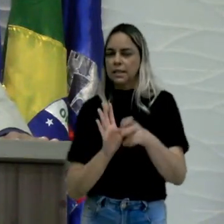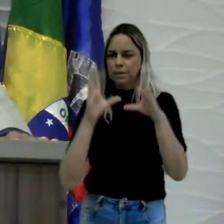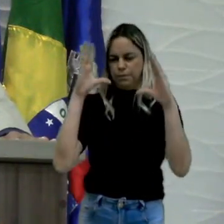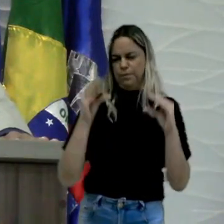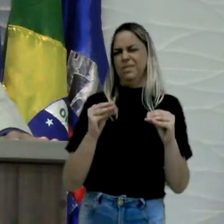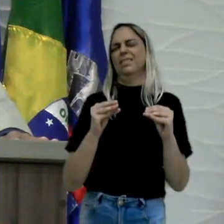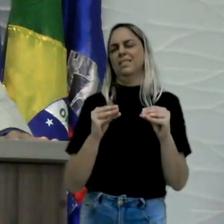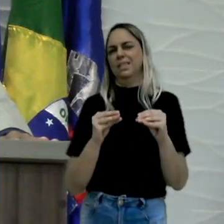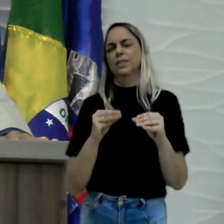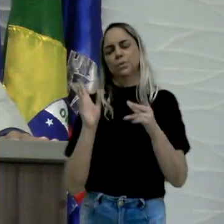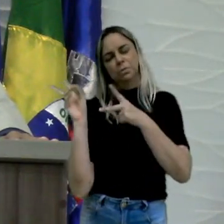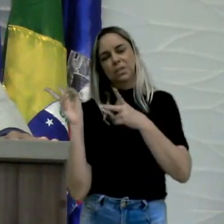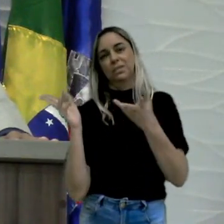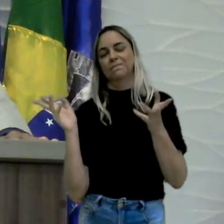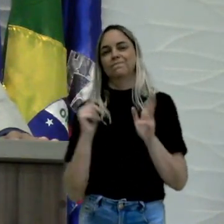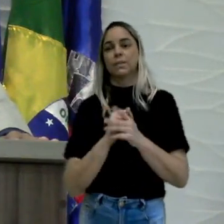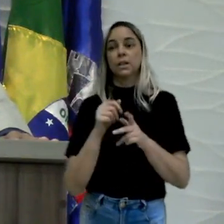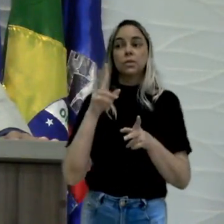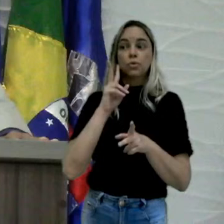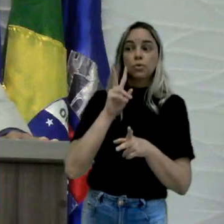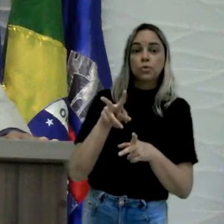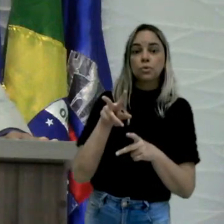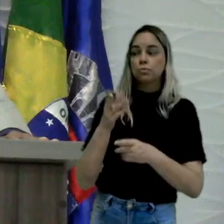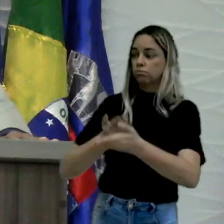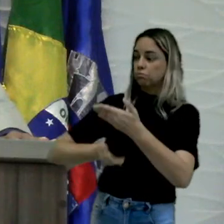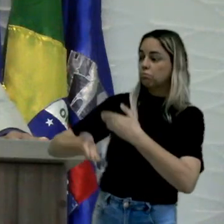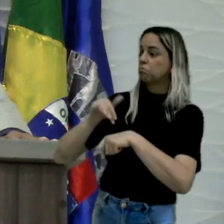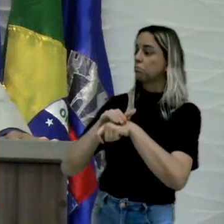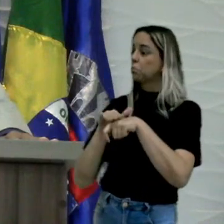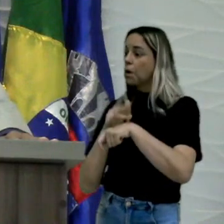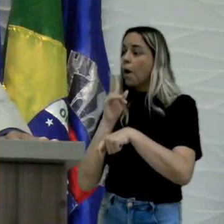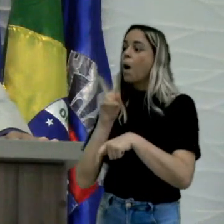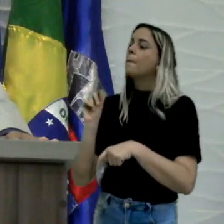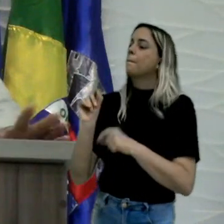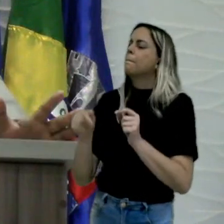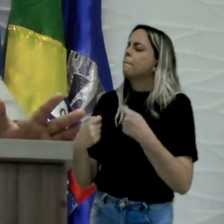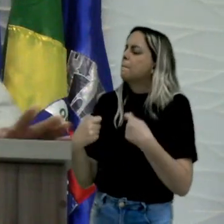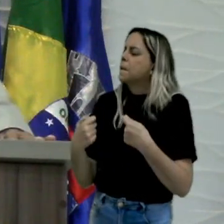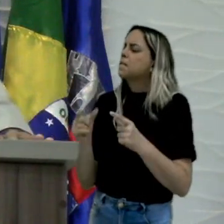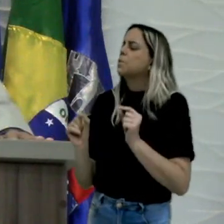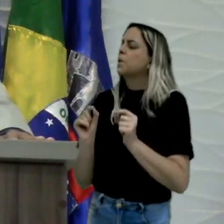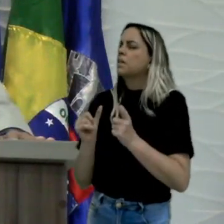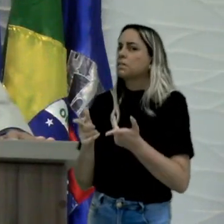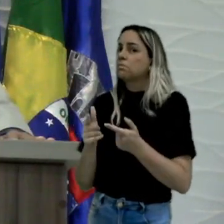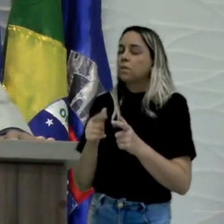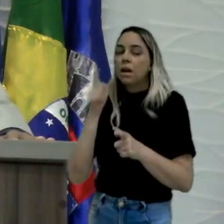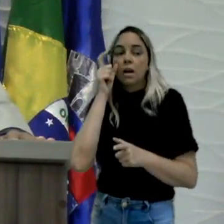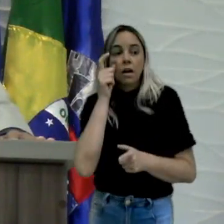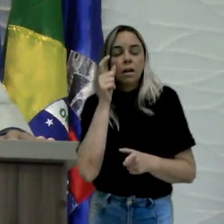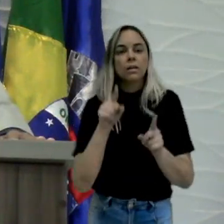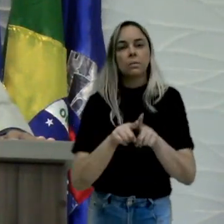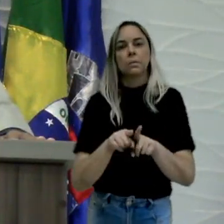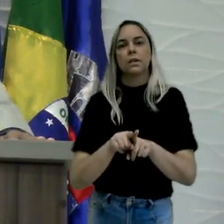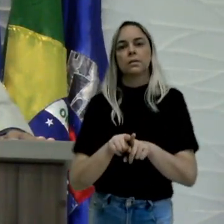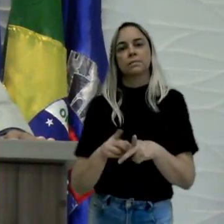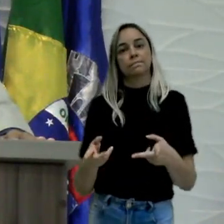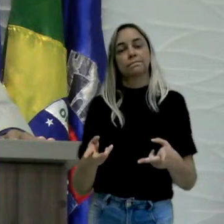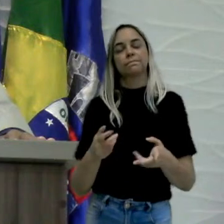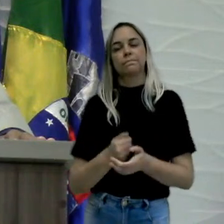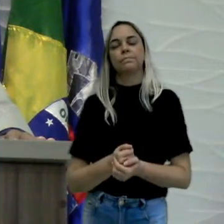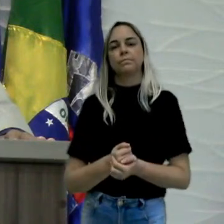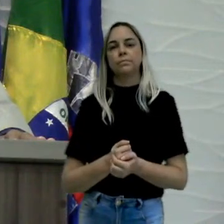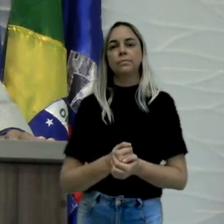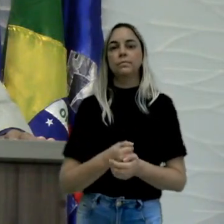que eles precisam, fiscalizar, tá entendendo? Eu não vejo. É que nem eu disse, se você pegar 10